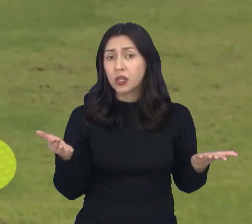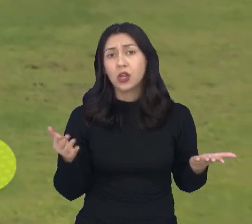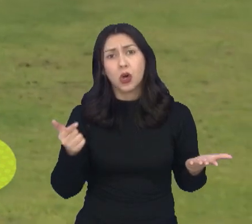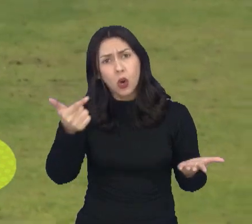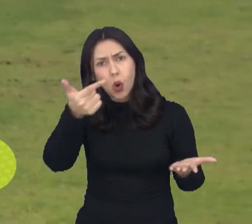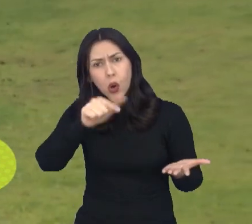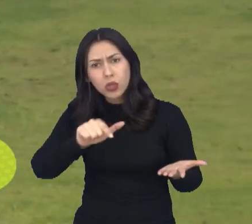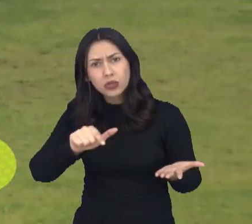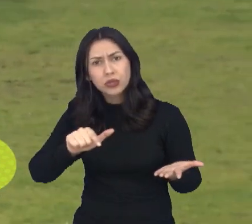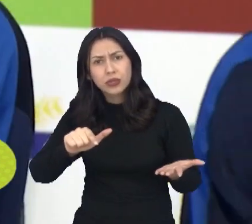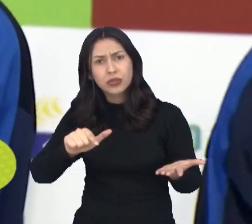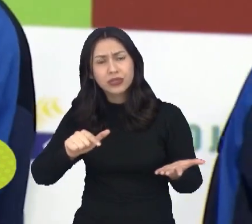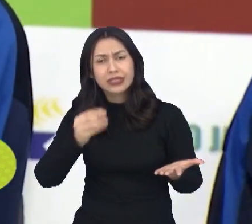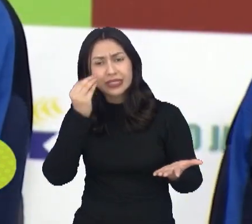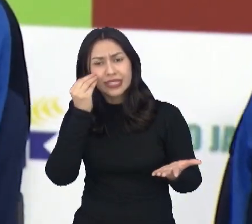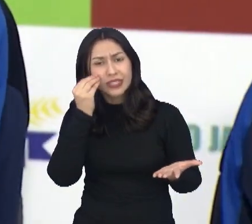Nicolas.